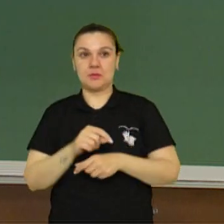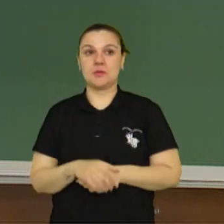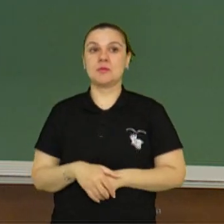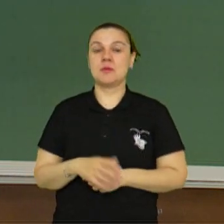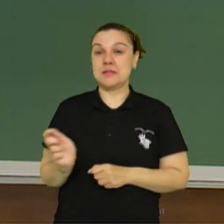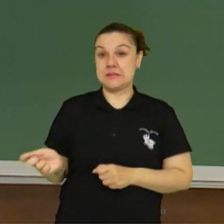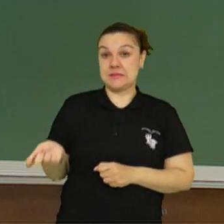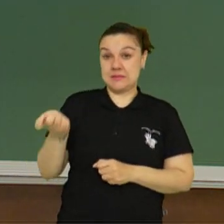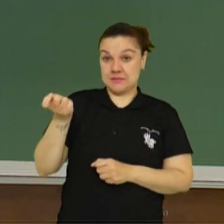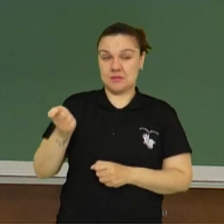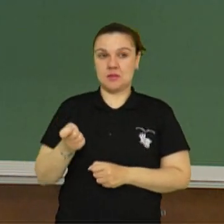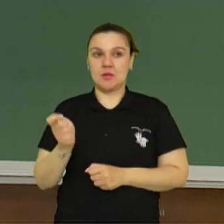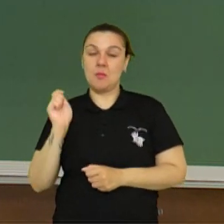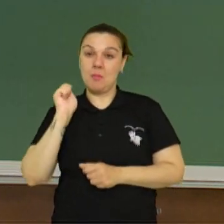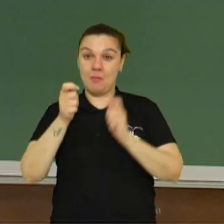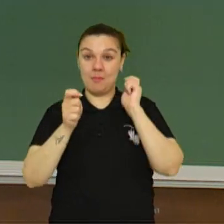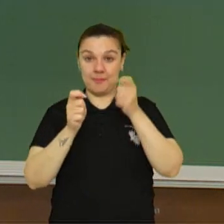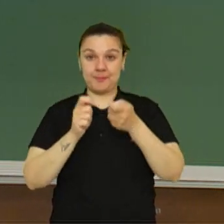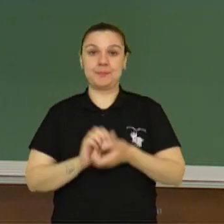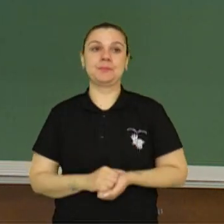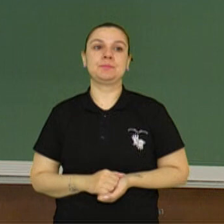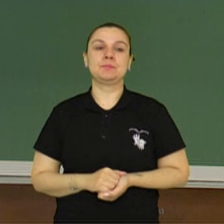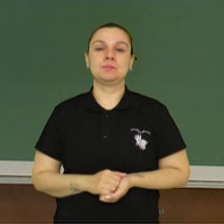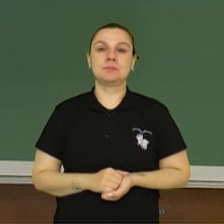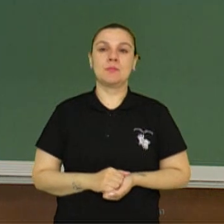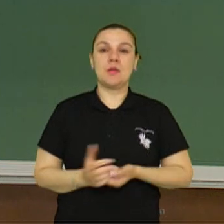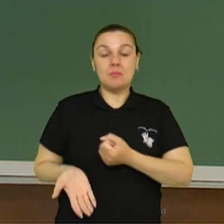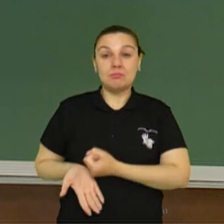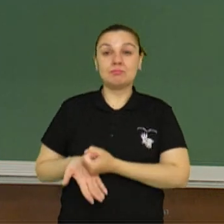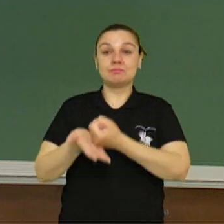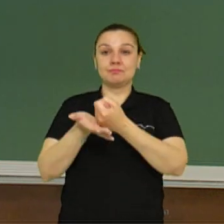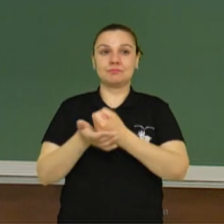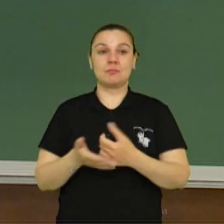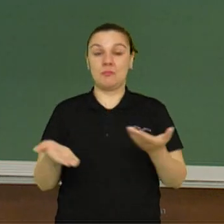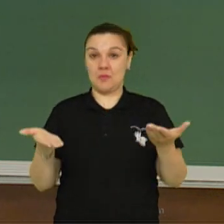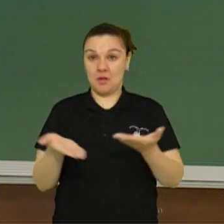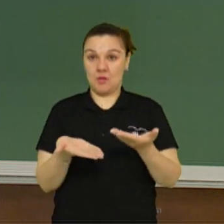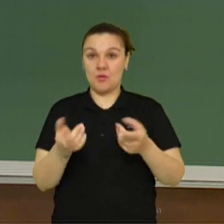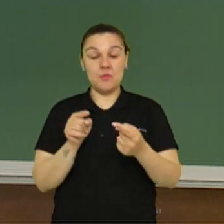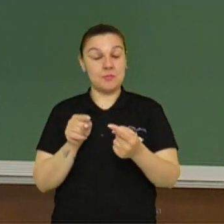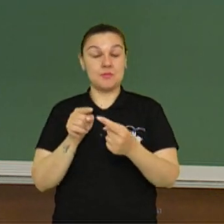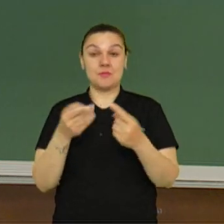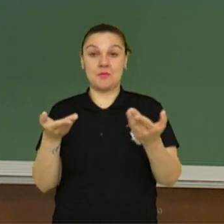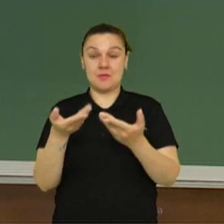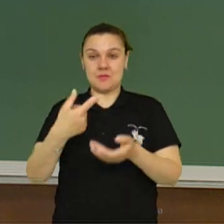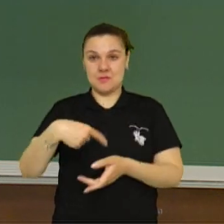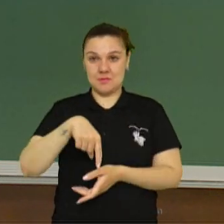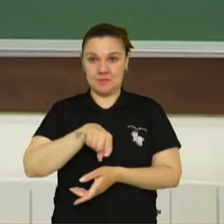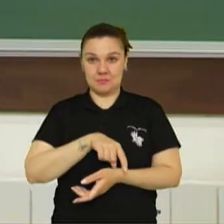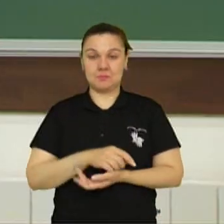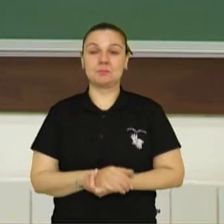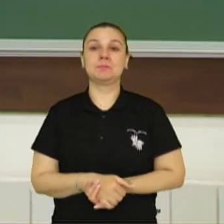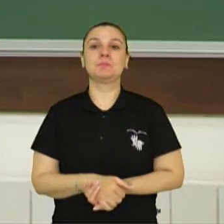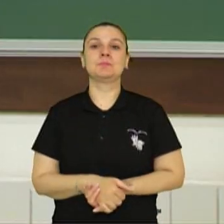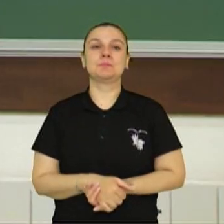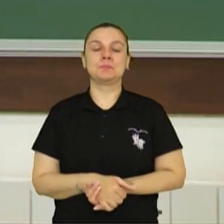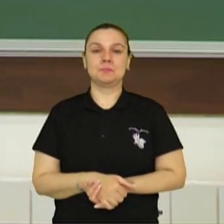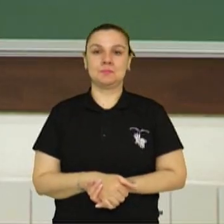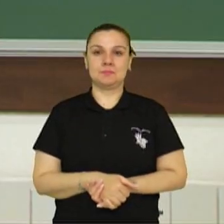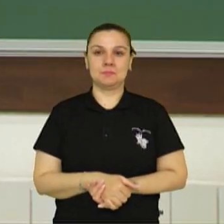que é o saque, golpes, alimentação e agora a gente vai para os objetivos da nossa aula de hoje,